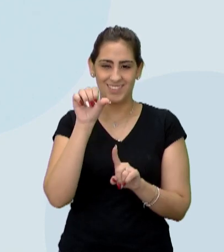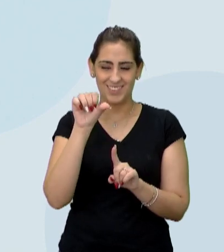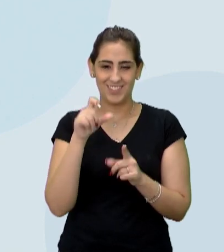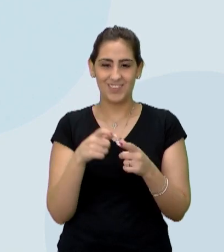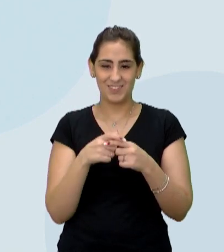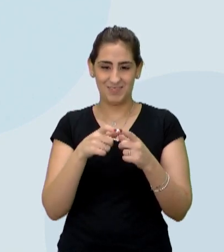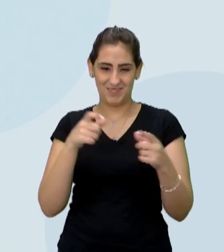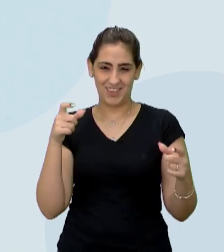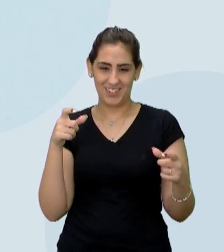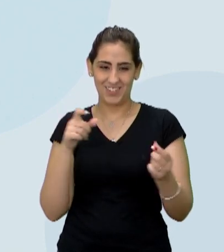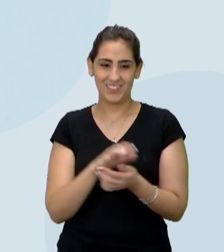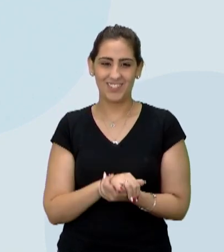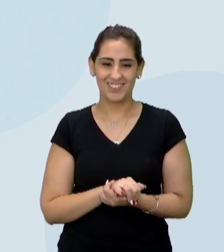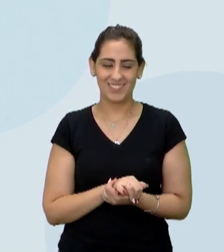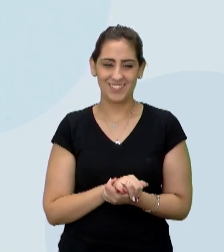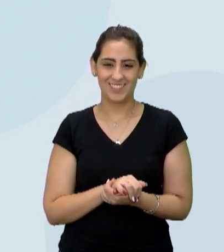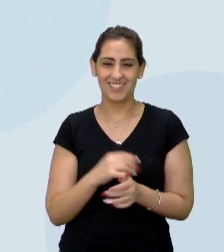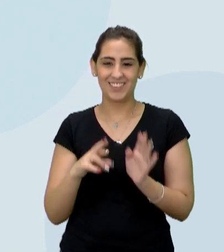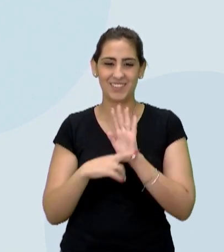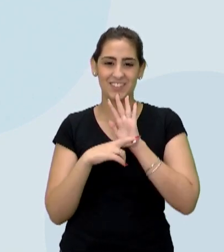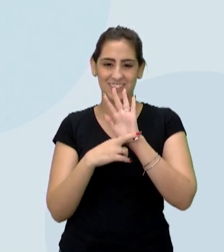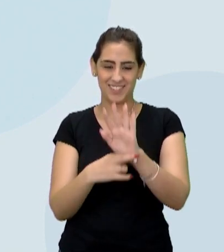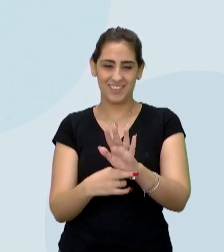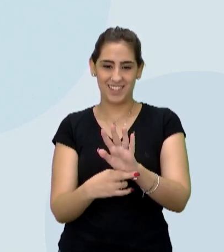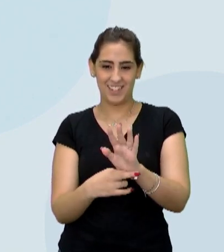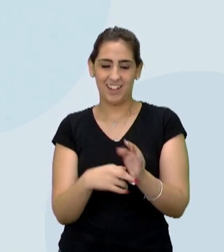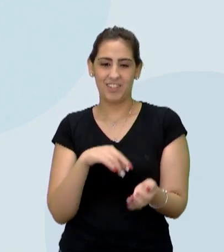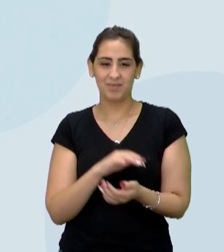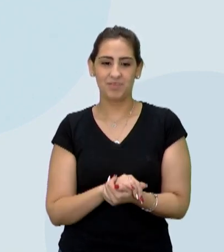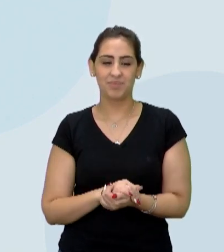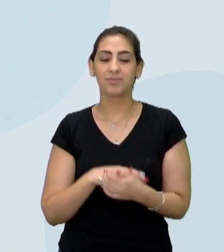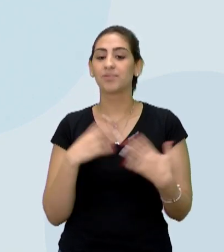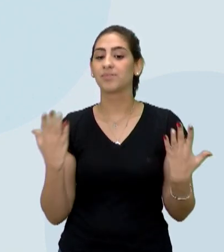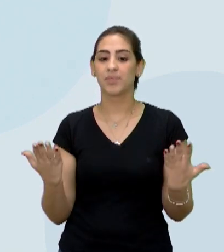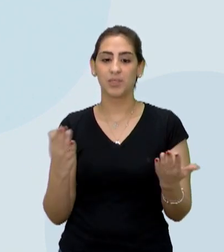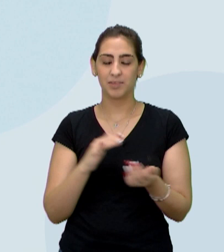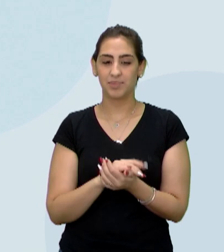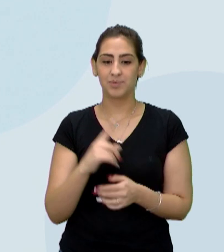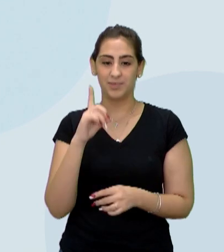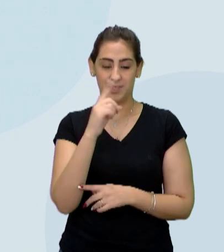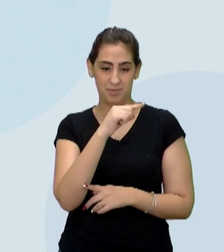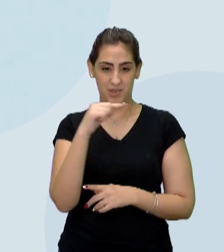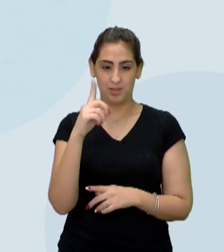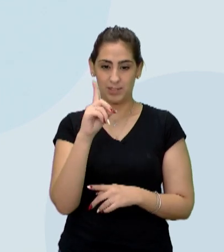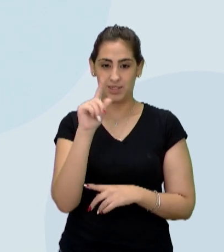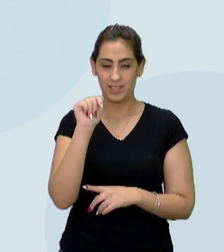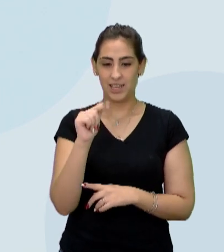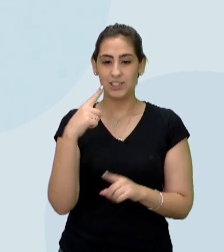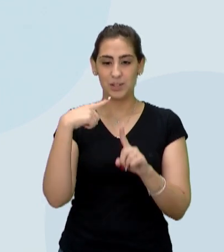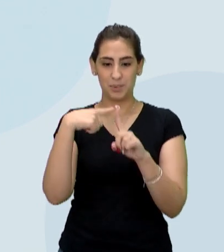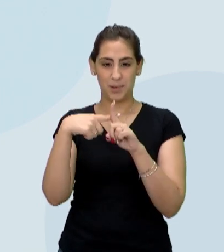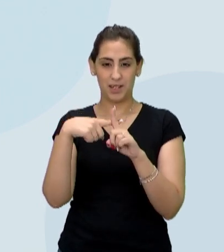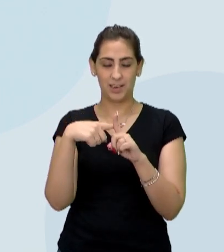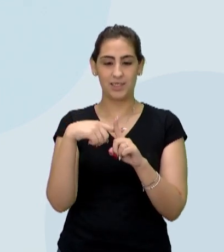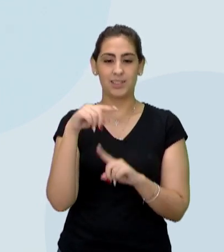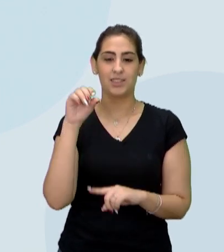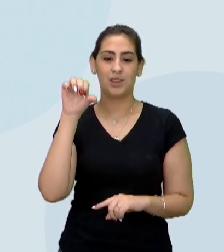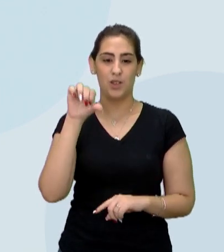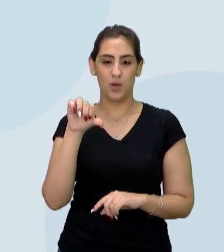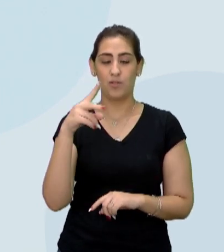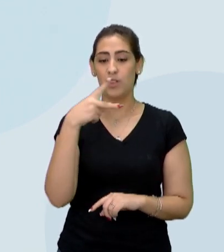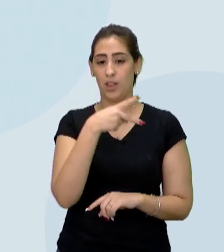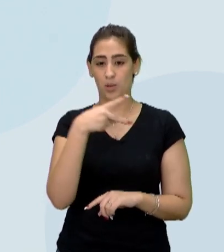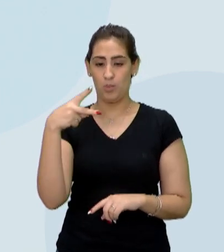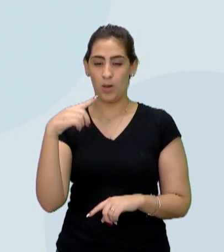que a apresentada, vamos adicionar essa diferença. Então tá lá, ó, menos 17 mais 9